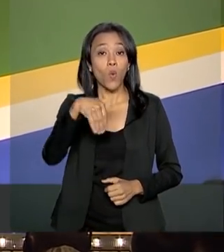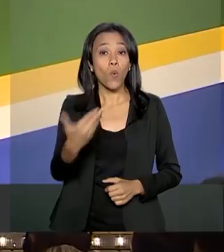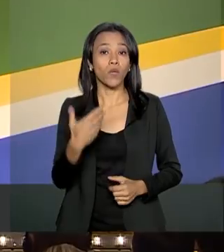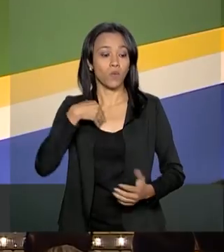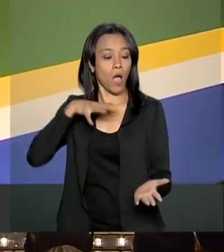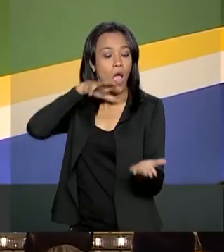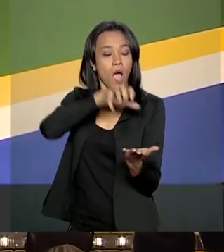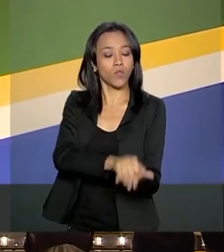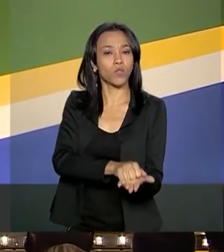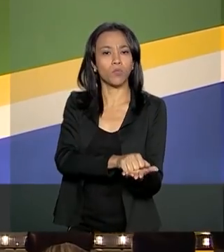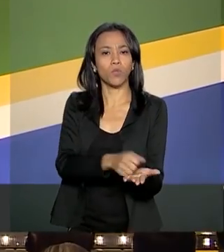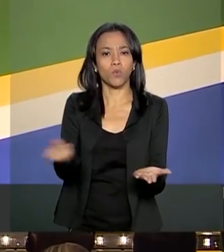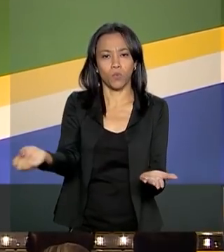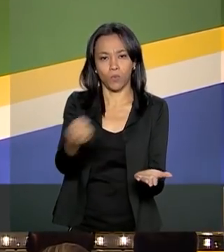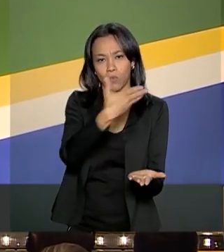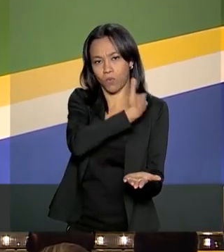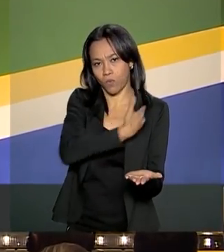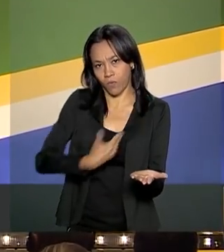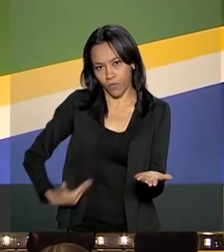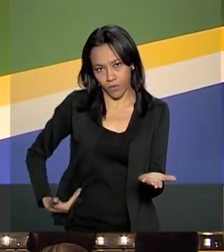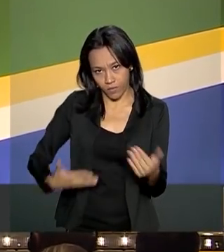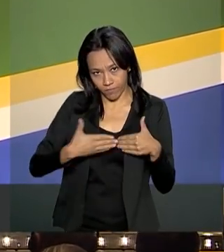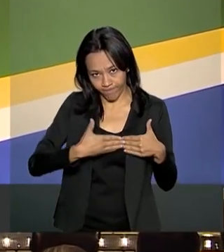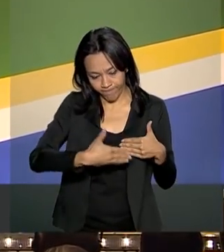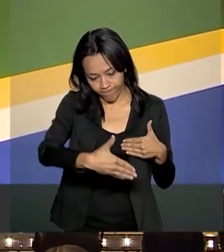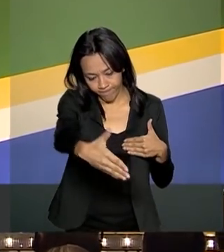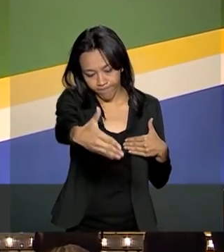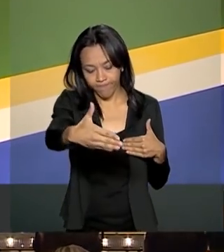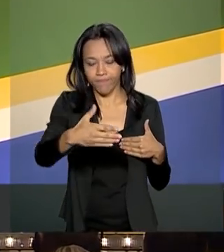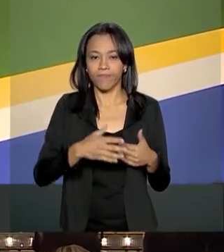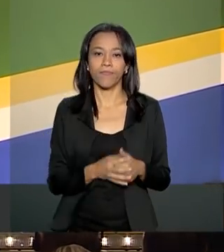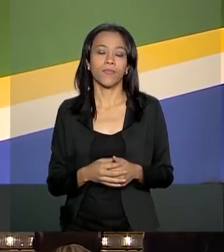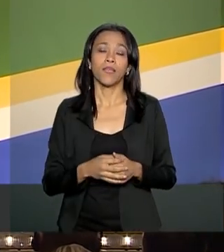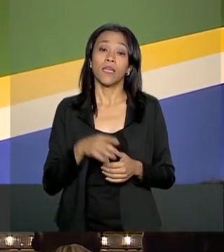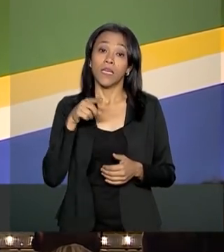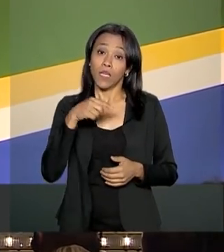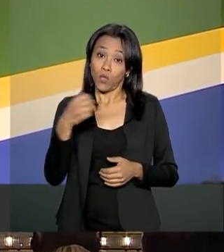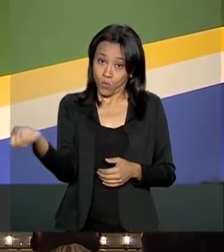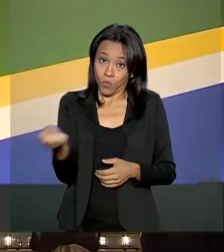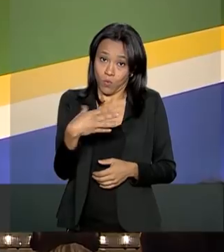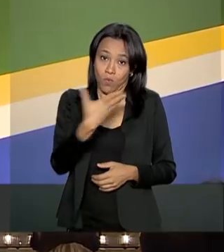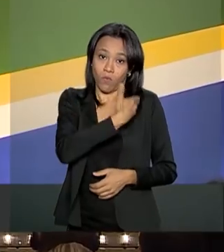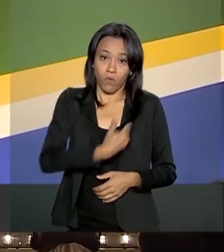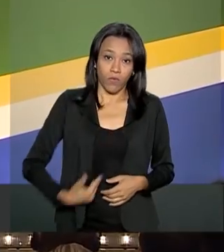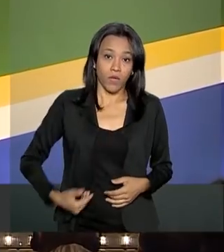assumiu o novo governo? E o novo governo assumiu numa situação